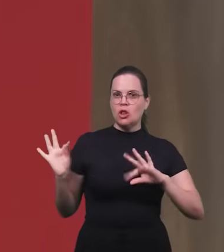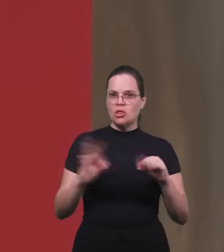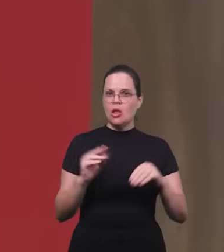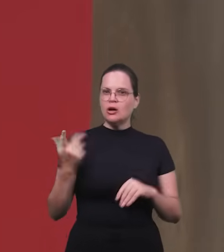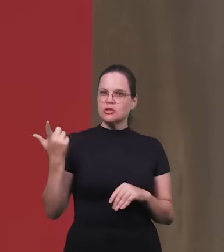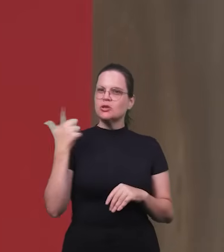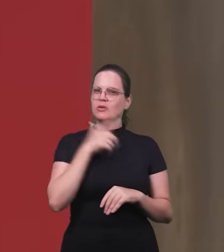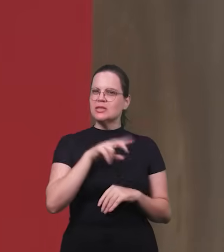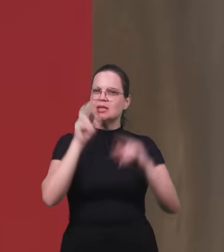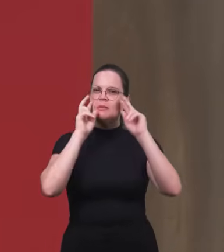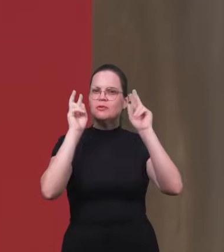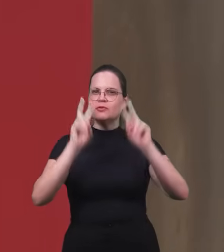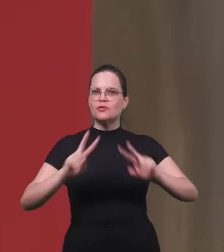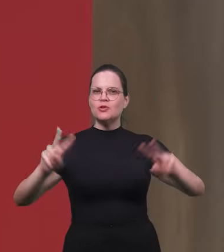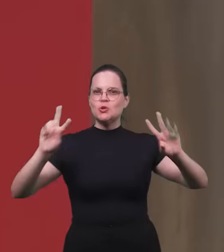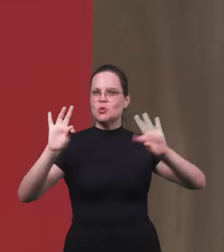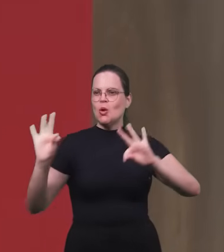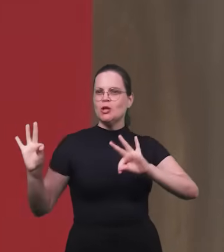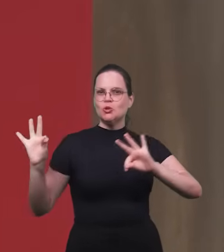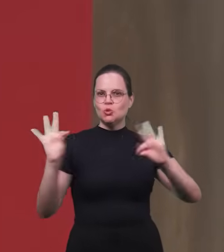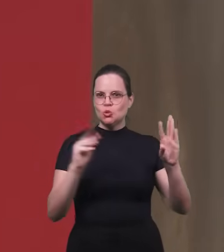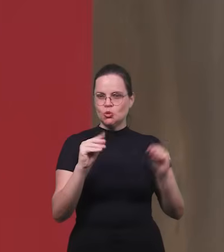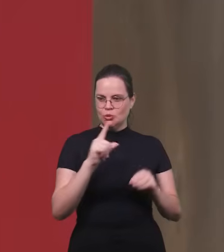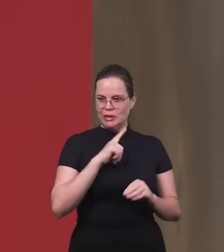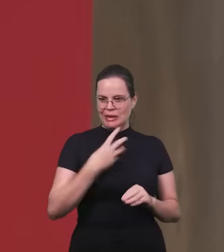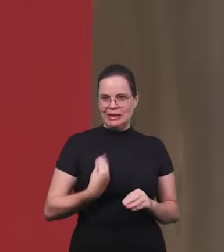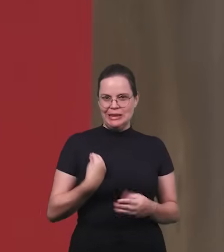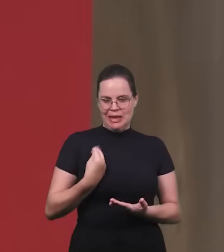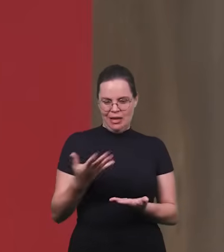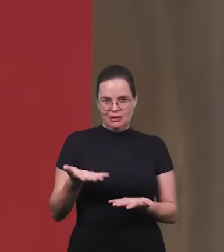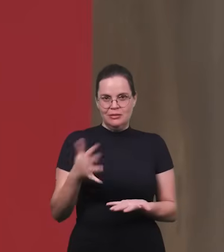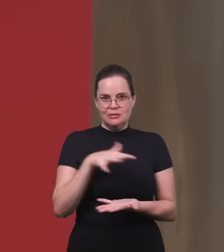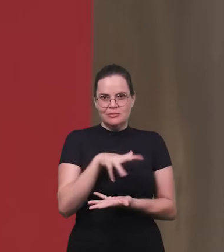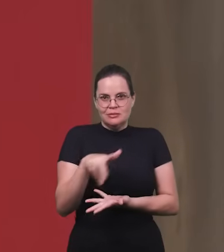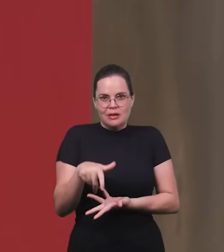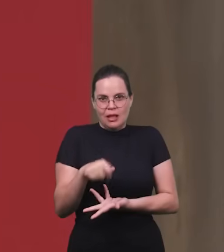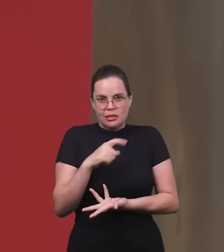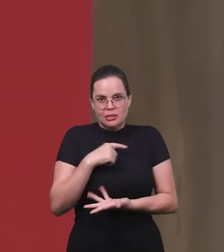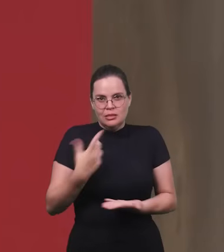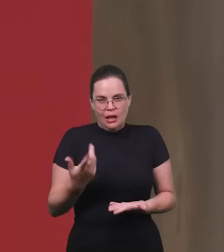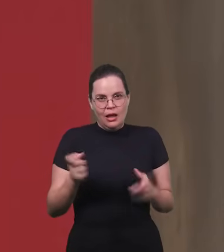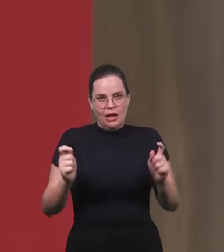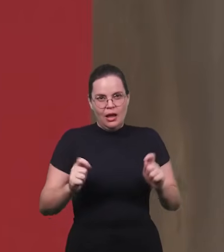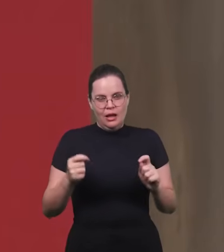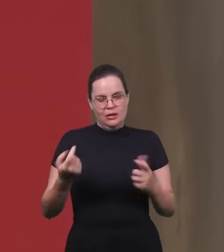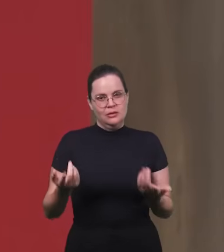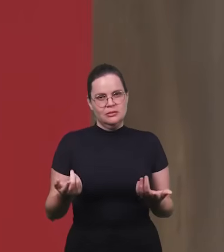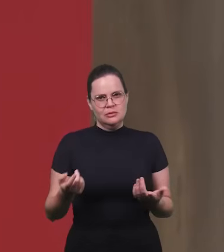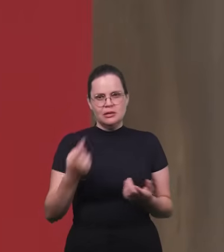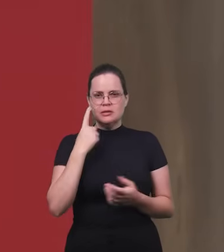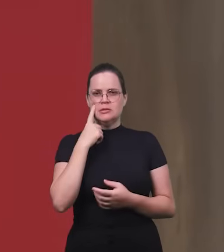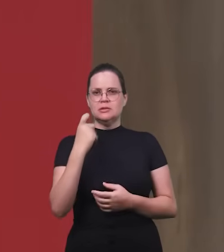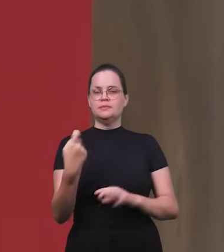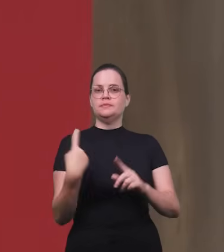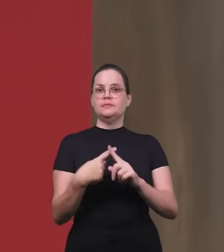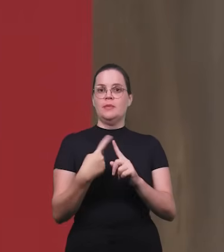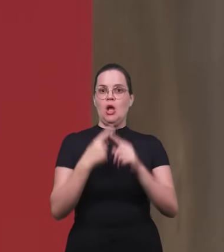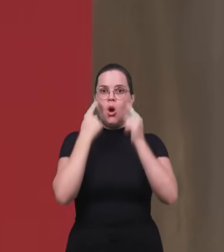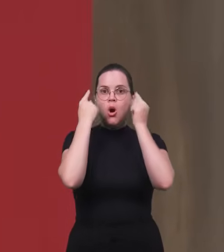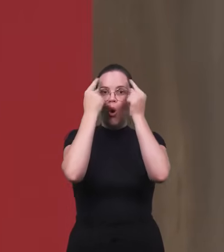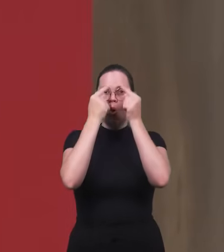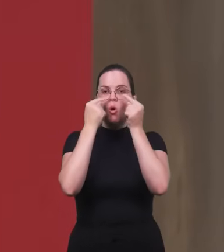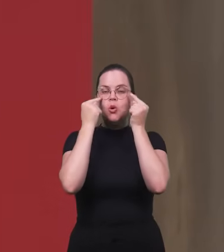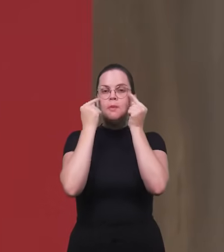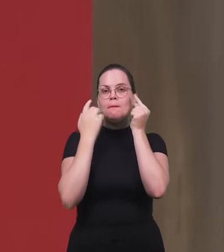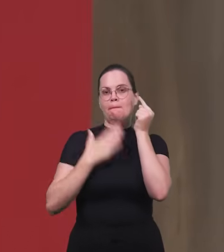existe nesta realidade, tudo que está à nossa volta? É interessante a gente falar isso porque, na visão do olho humano, a